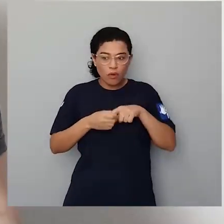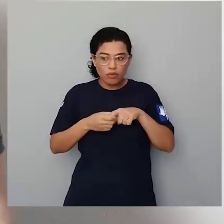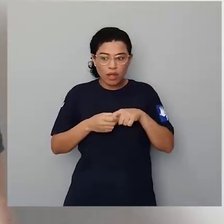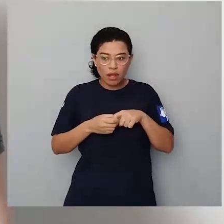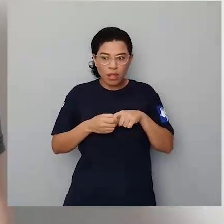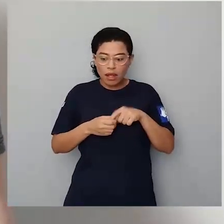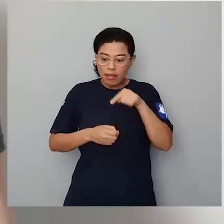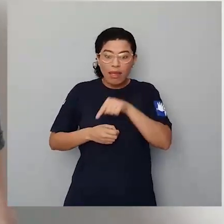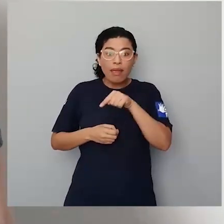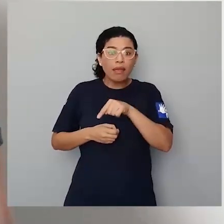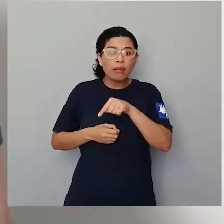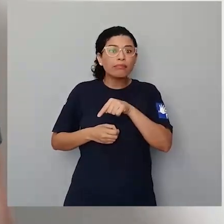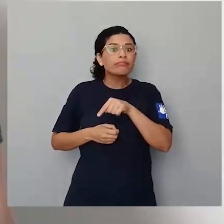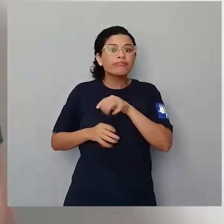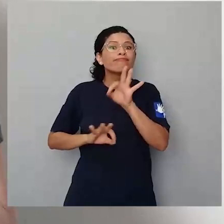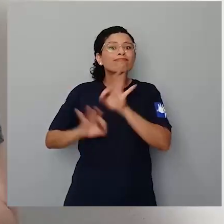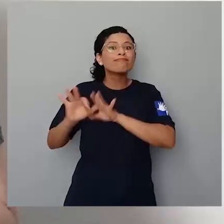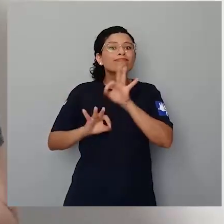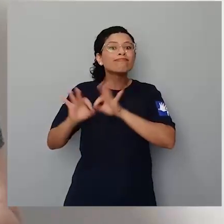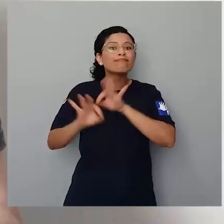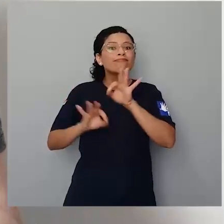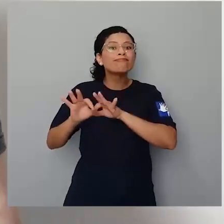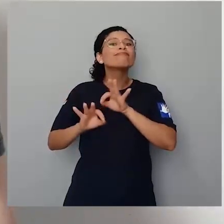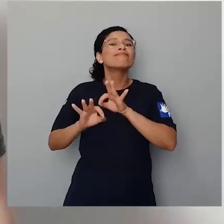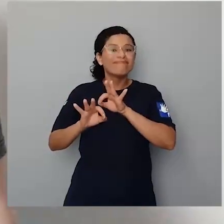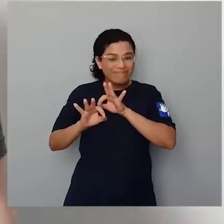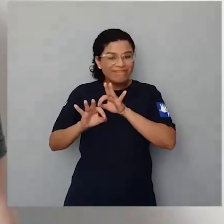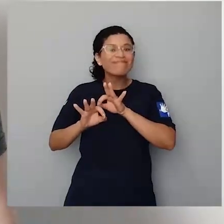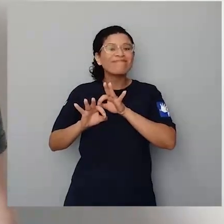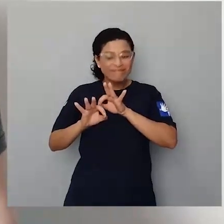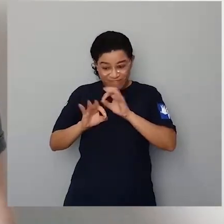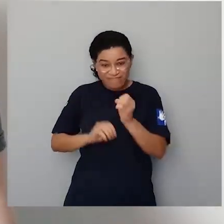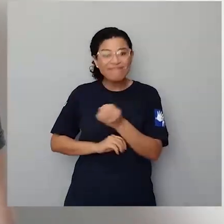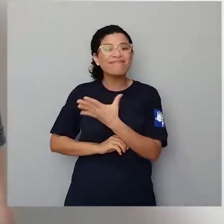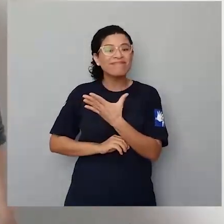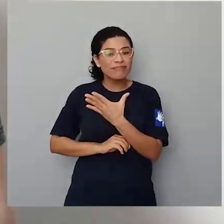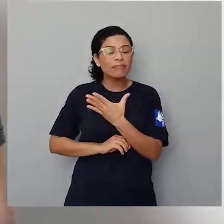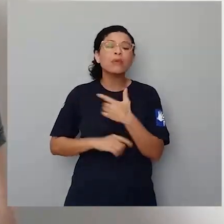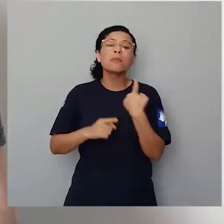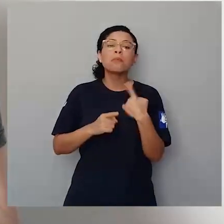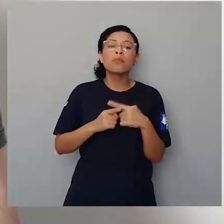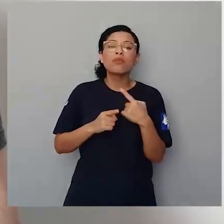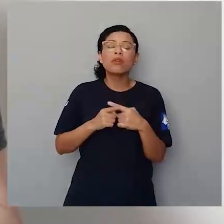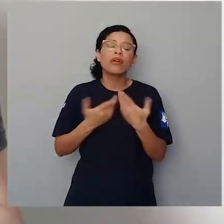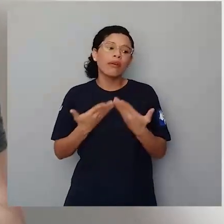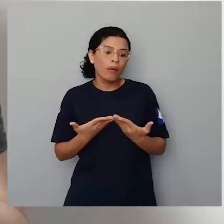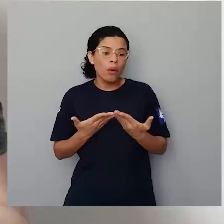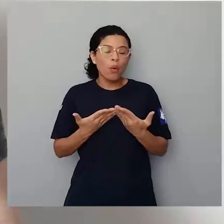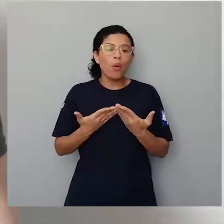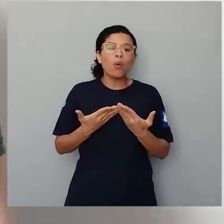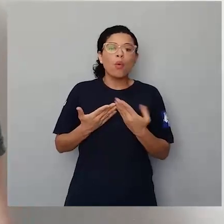tempo voltarem até o lugar e a calçada ter sido reformada, as autoridades